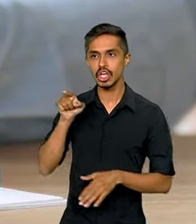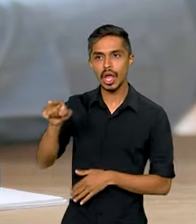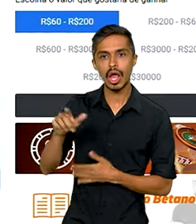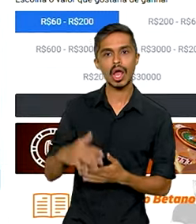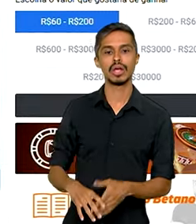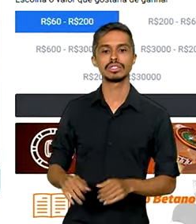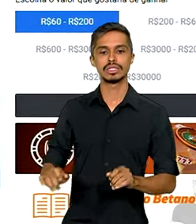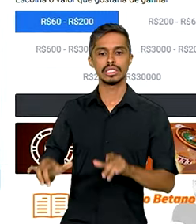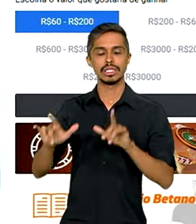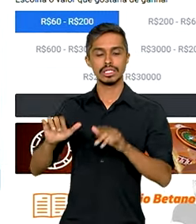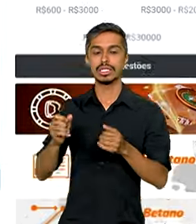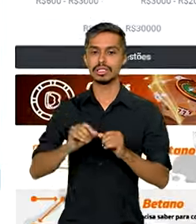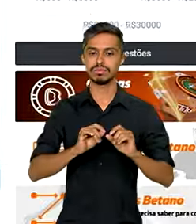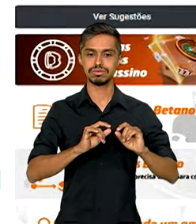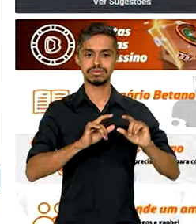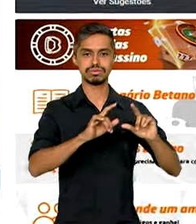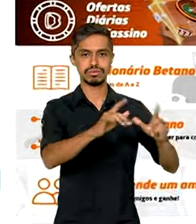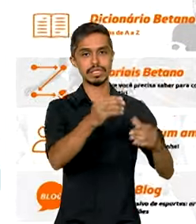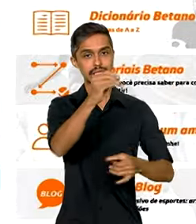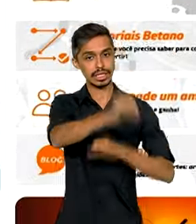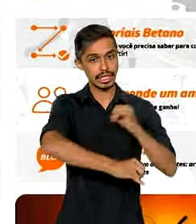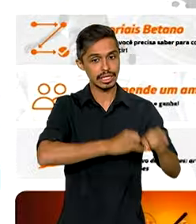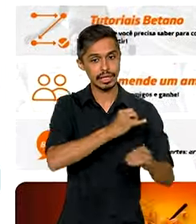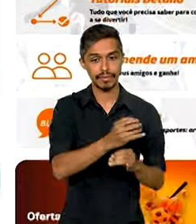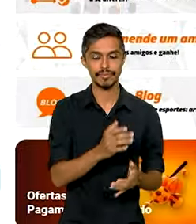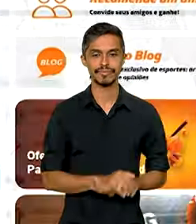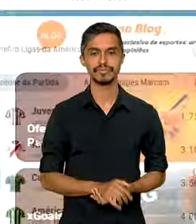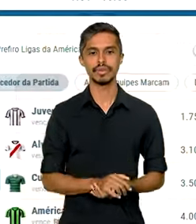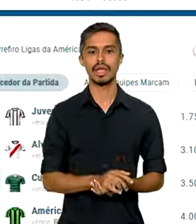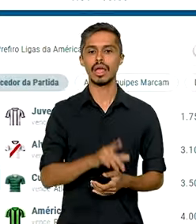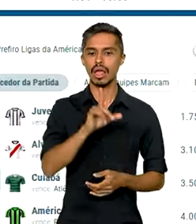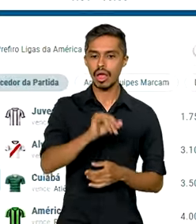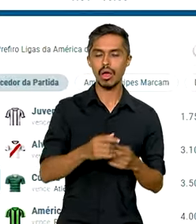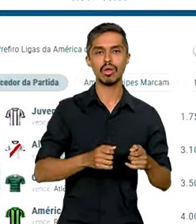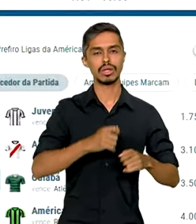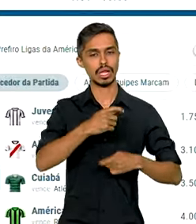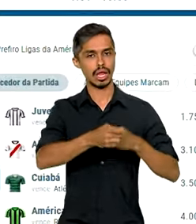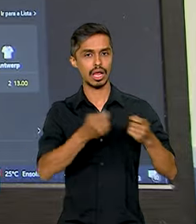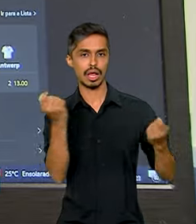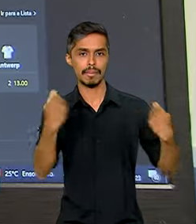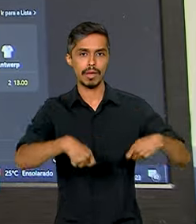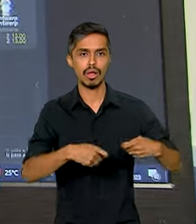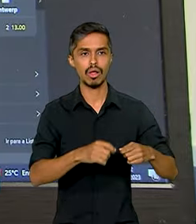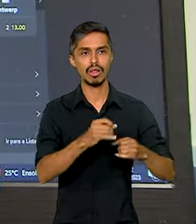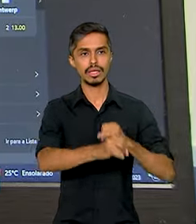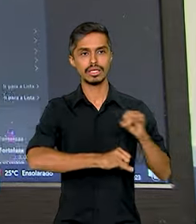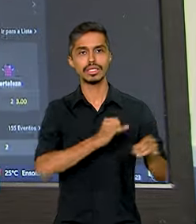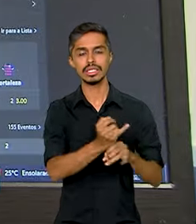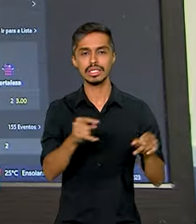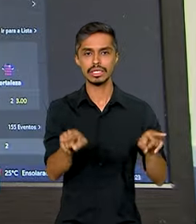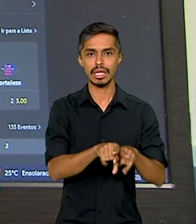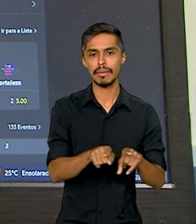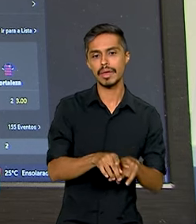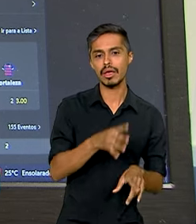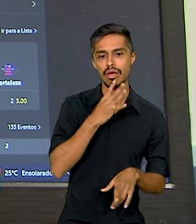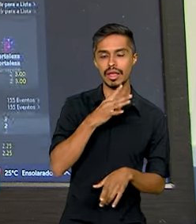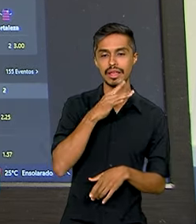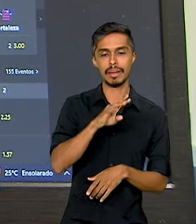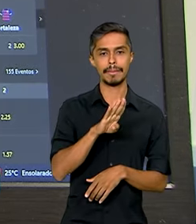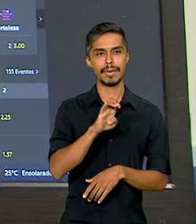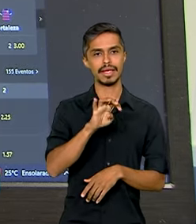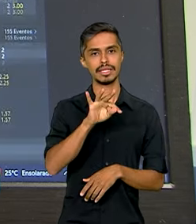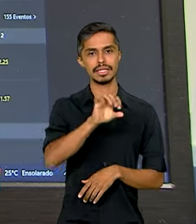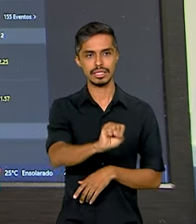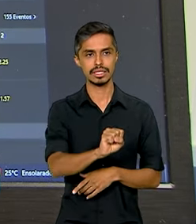cresce cada vez mais pela internet é um mercado de apostas online também conhecido como betes que